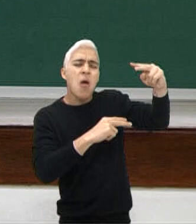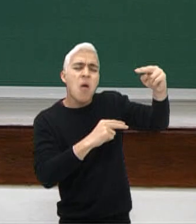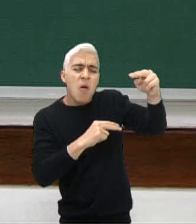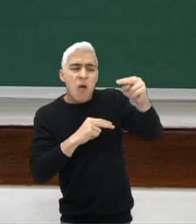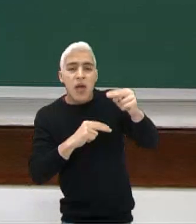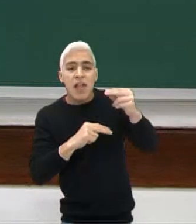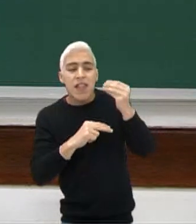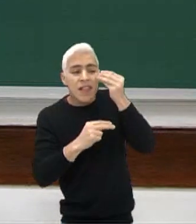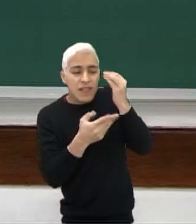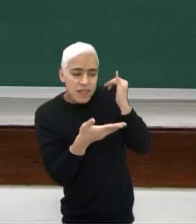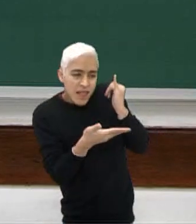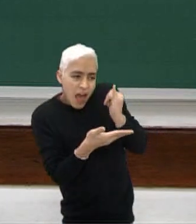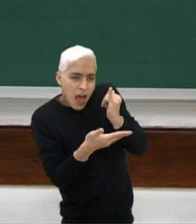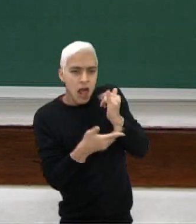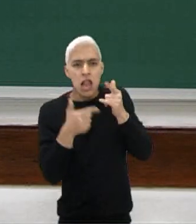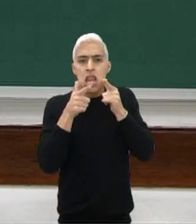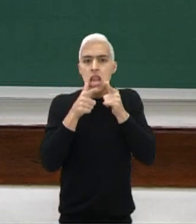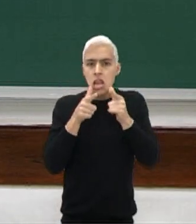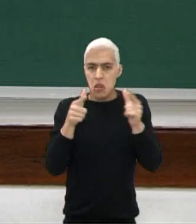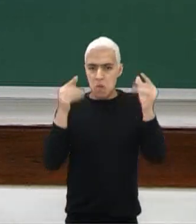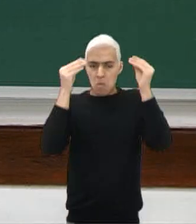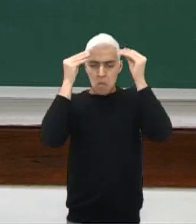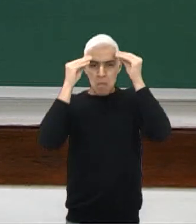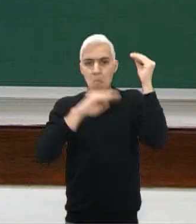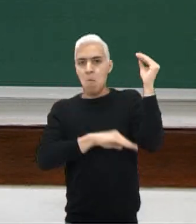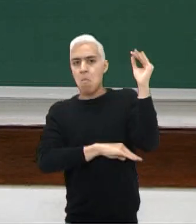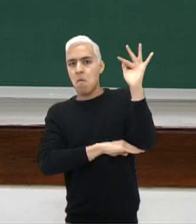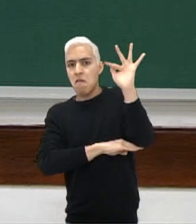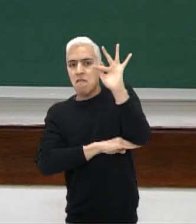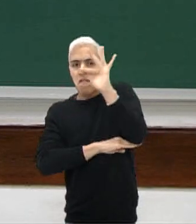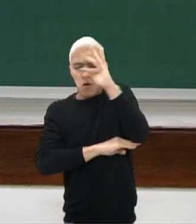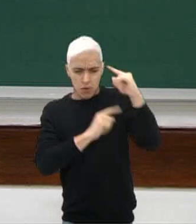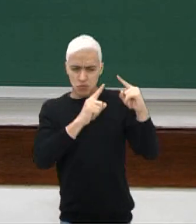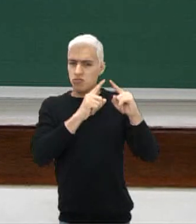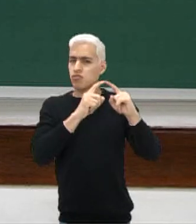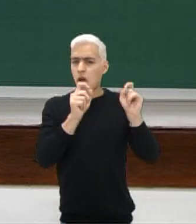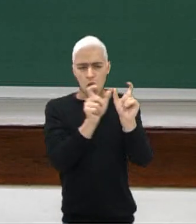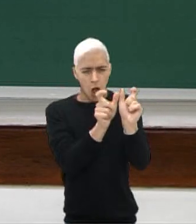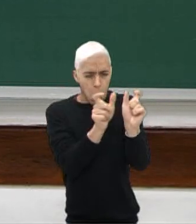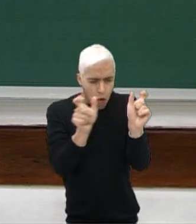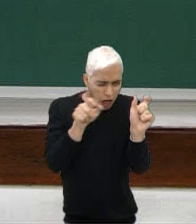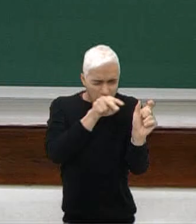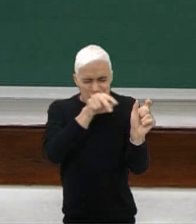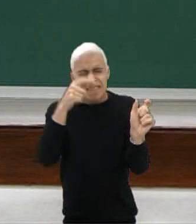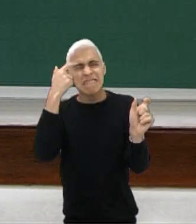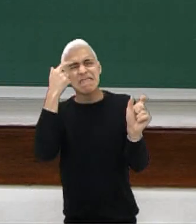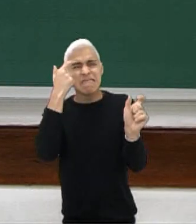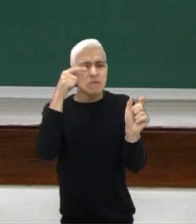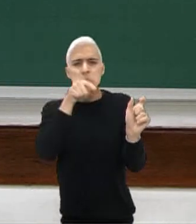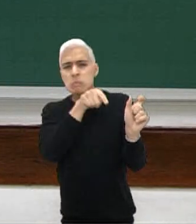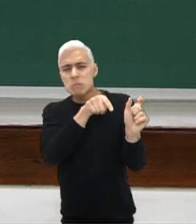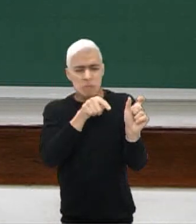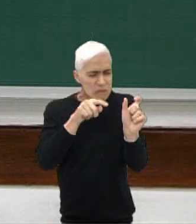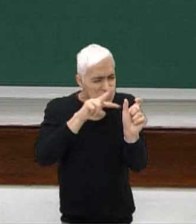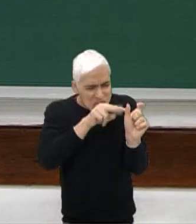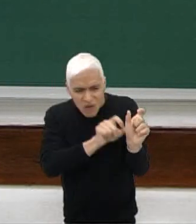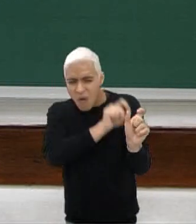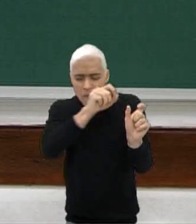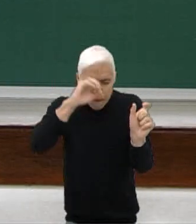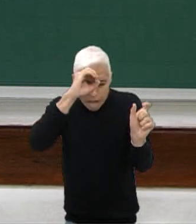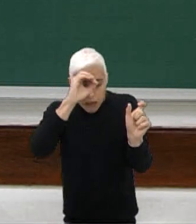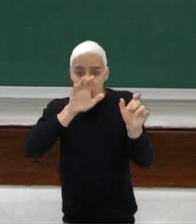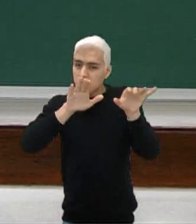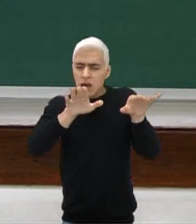tenho uma linguagem um pouco mais científica, então é uma linguagem que às vezes a gente não entende alguns